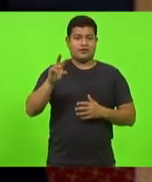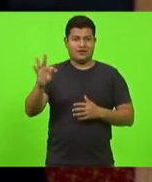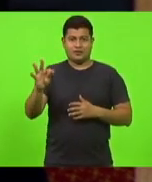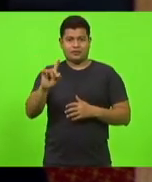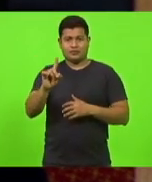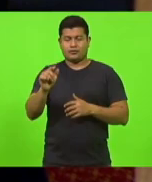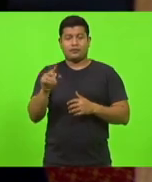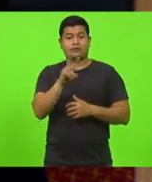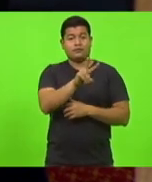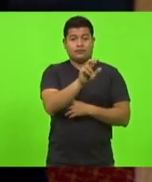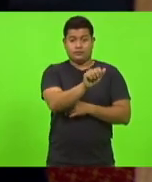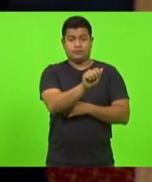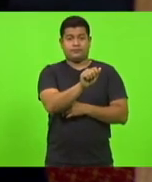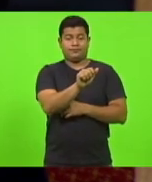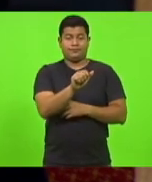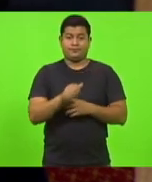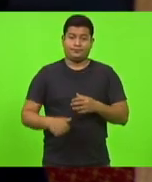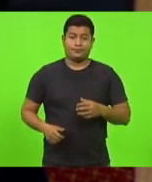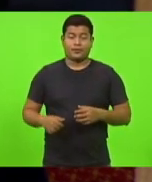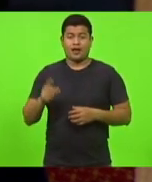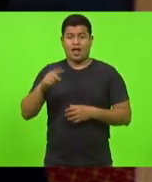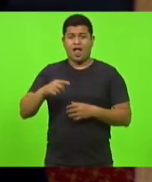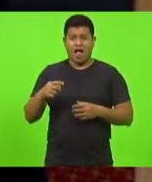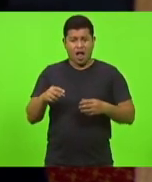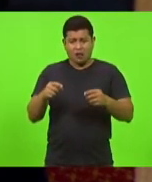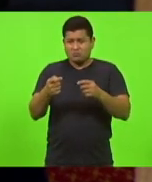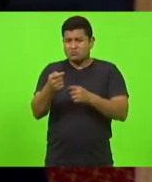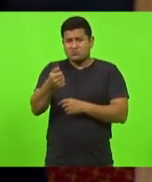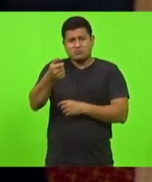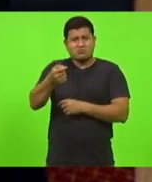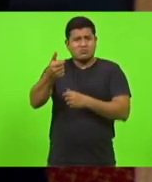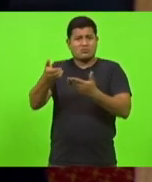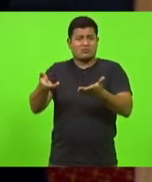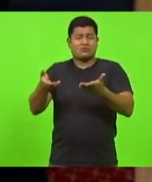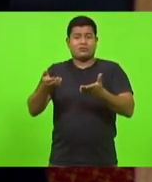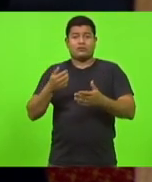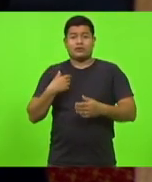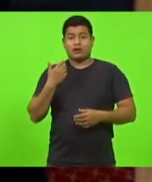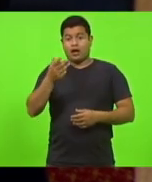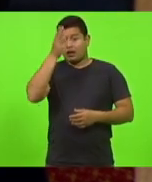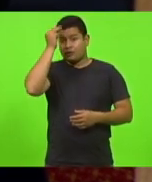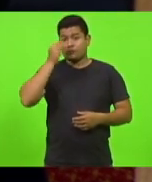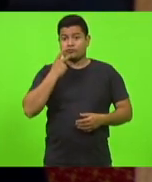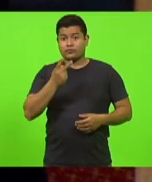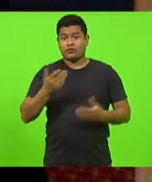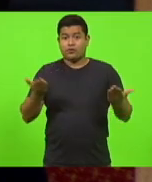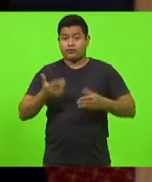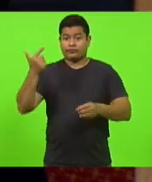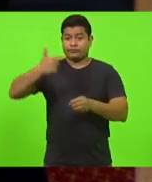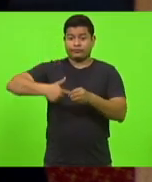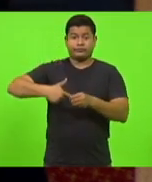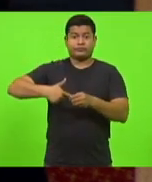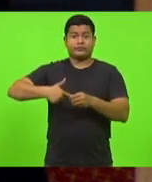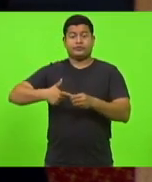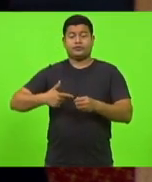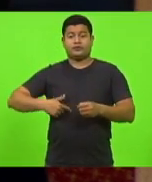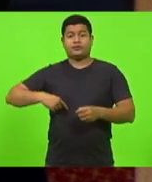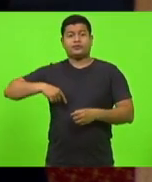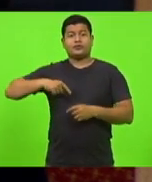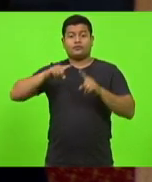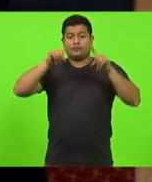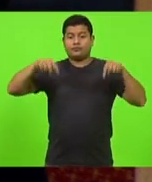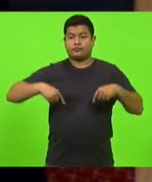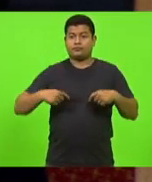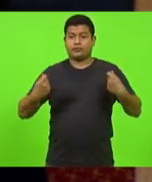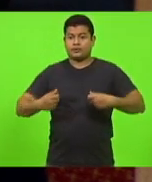Que é uma miséria, e a Lu bem colocou, pelo preço do combustível hoje, um funcionário não se desloca. Quem tem que ir de